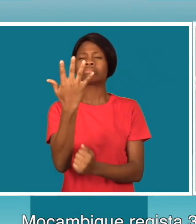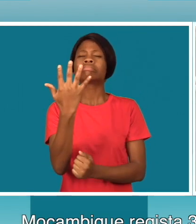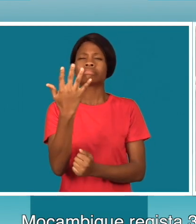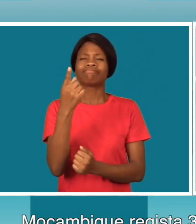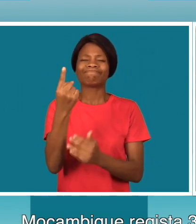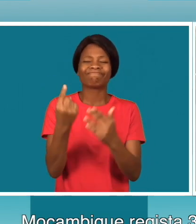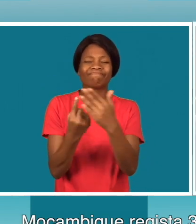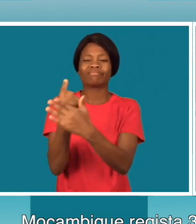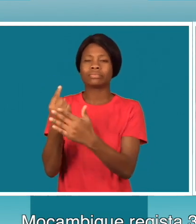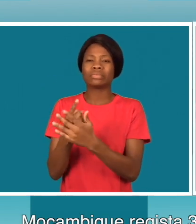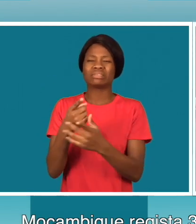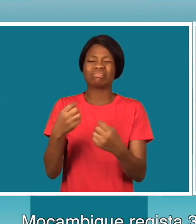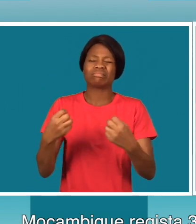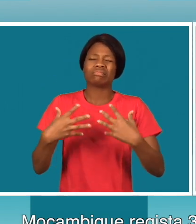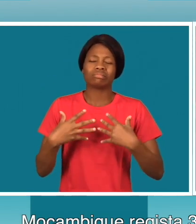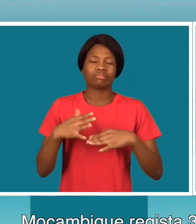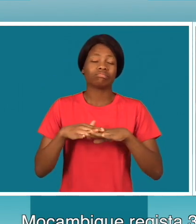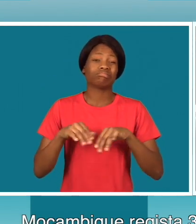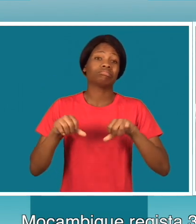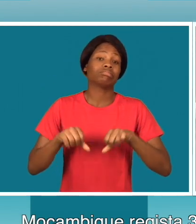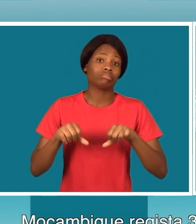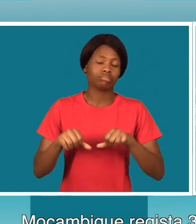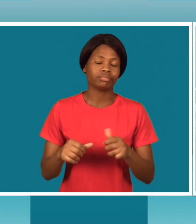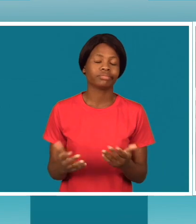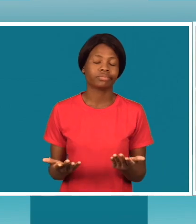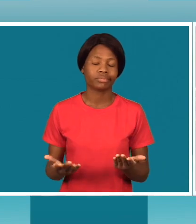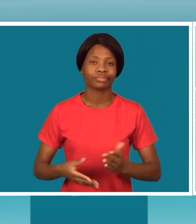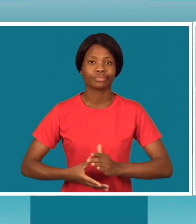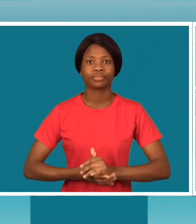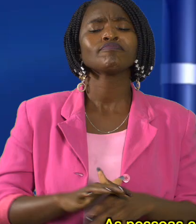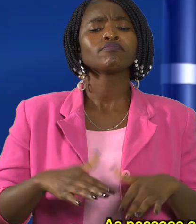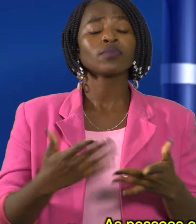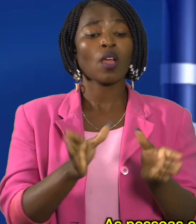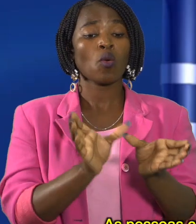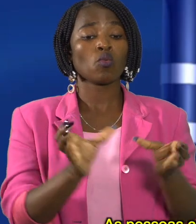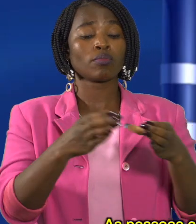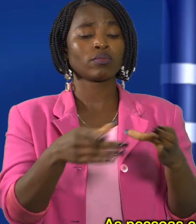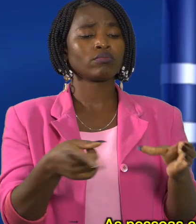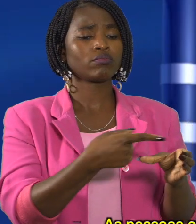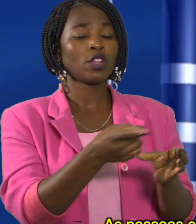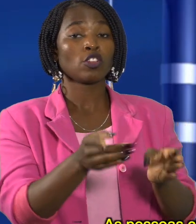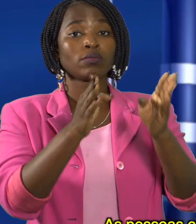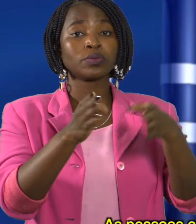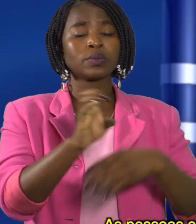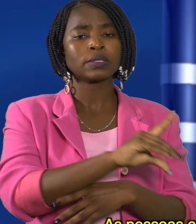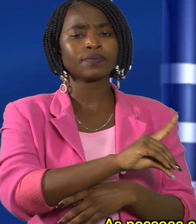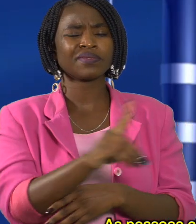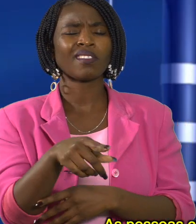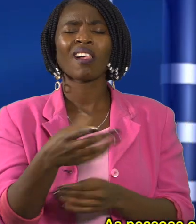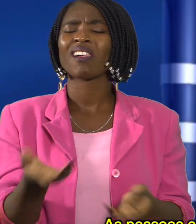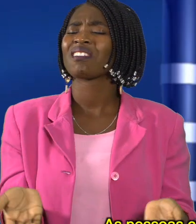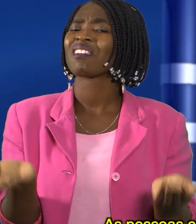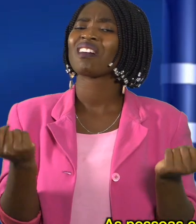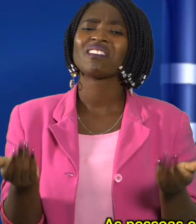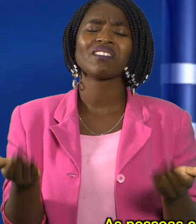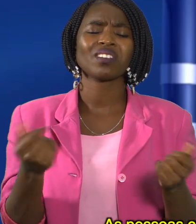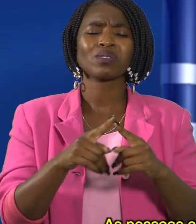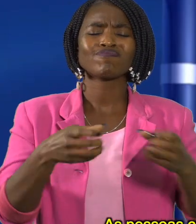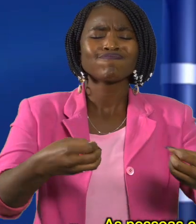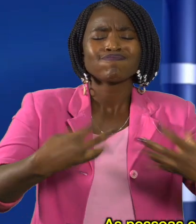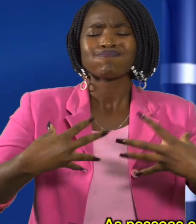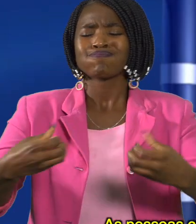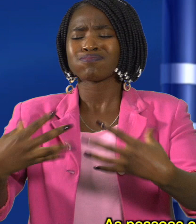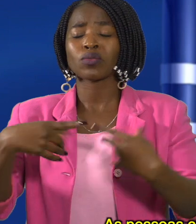365 novos casos de infecção por dia as pessoas com deficiência constitui um grupo vulnerável